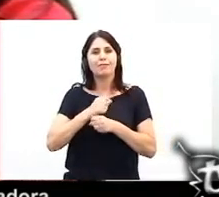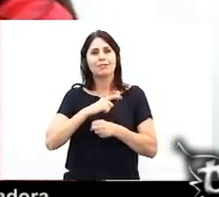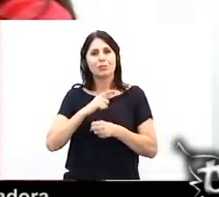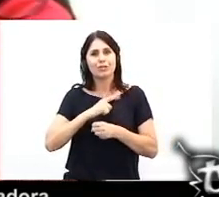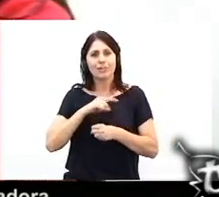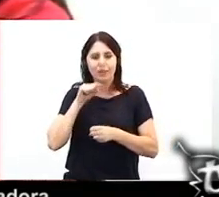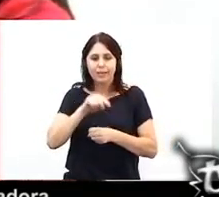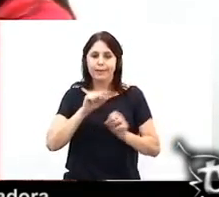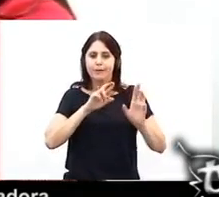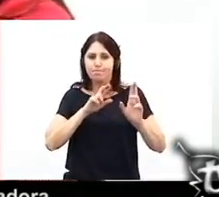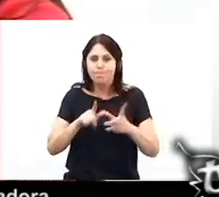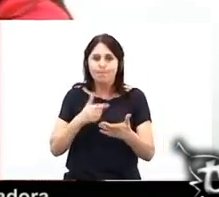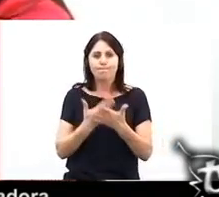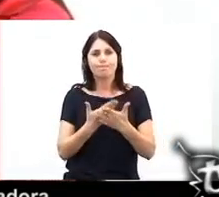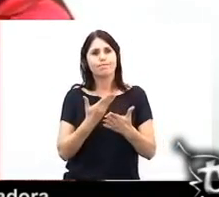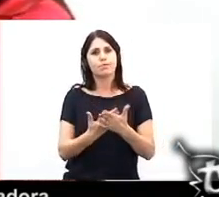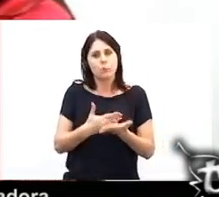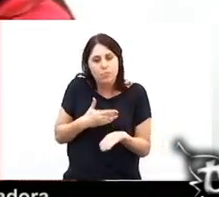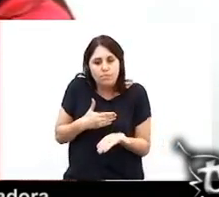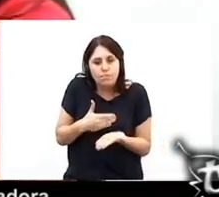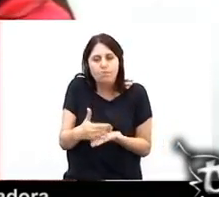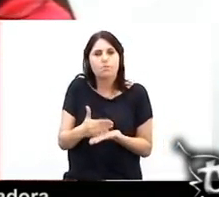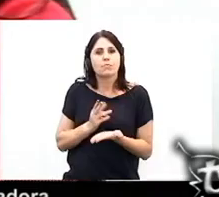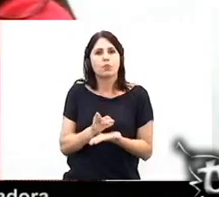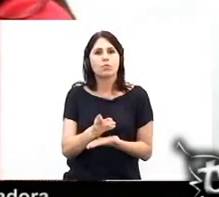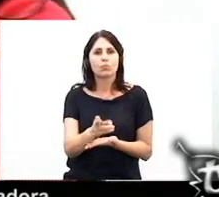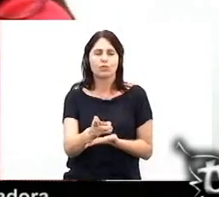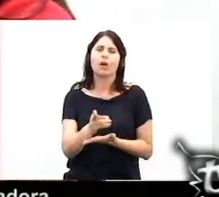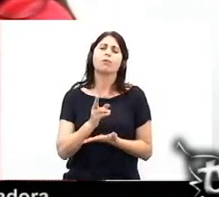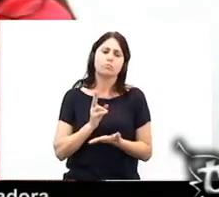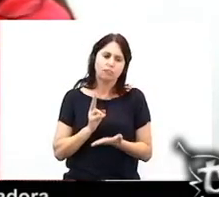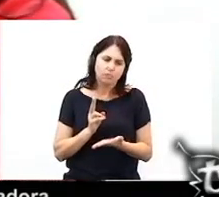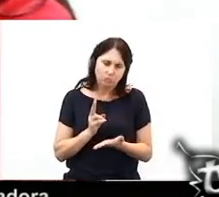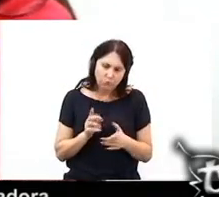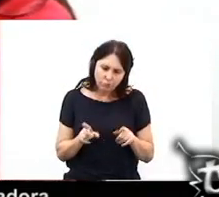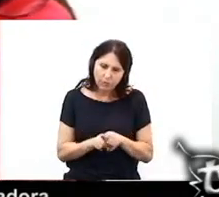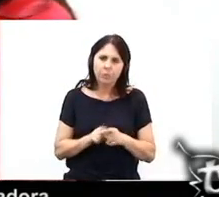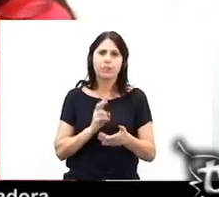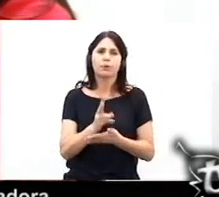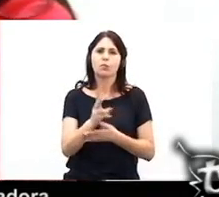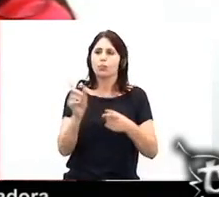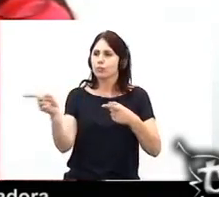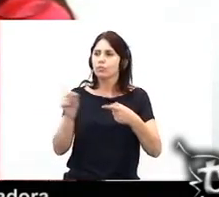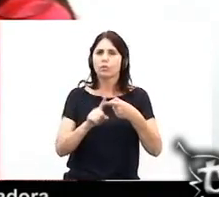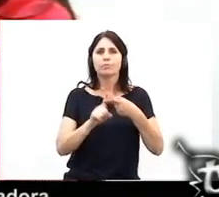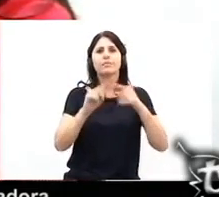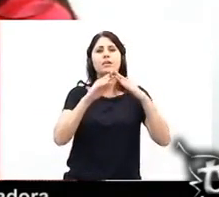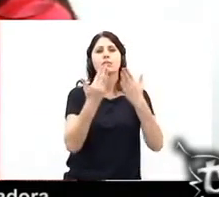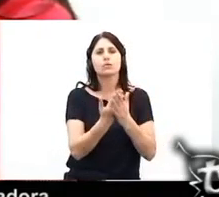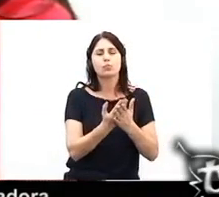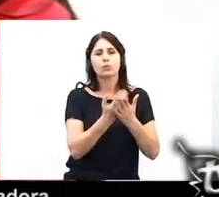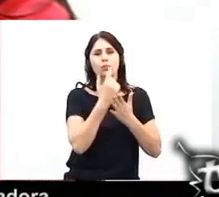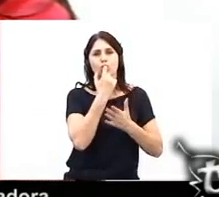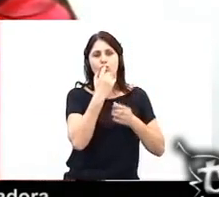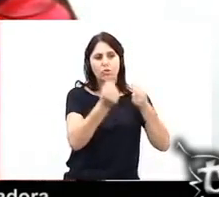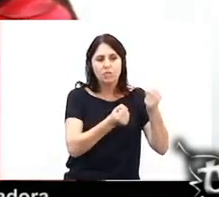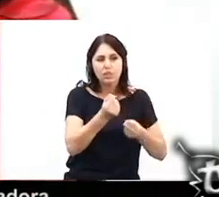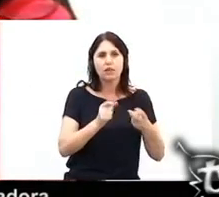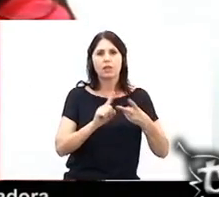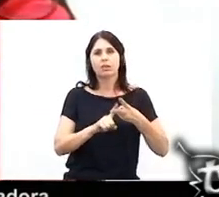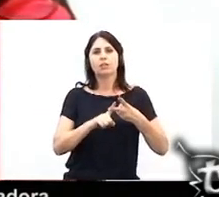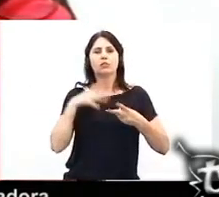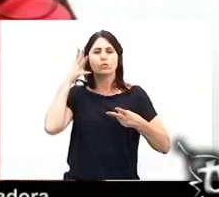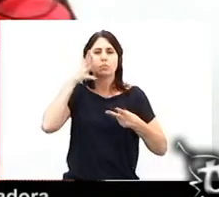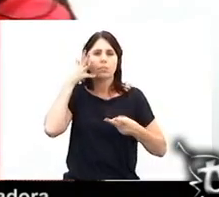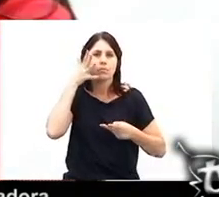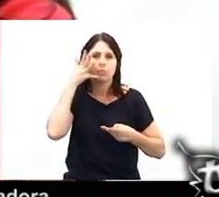na prevenção de acidentes com esse modal, com esse público. porque são eles que estão